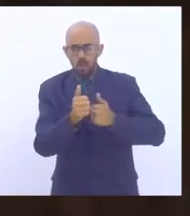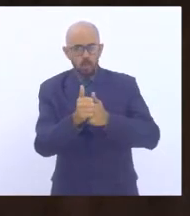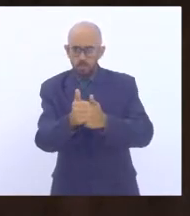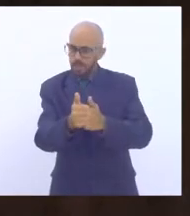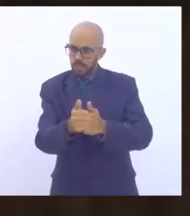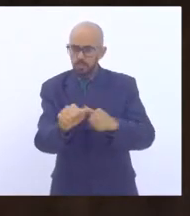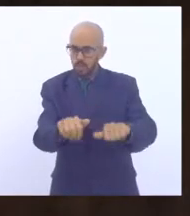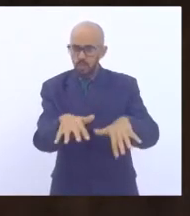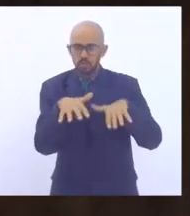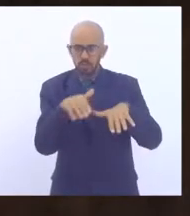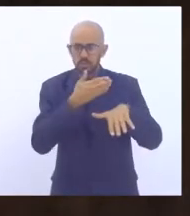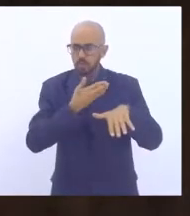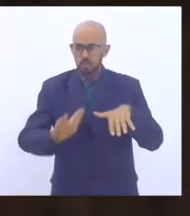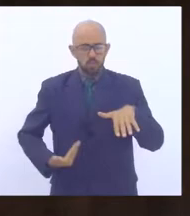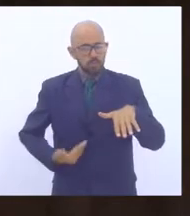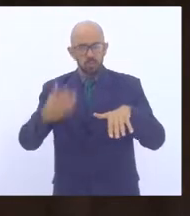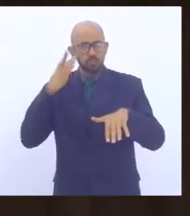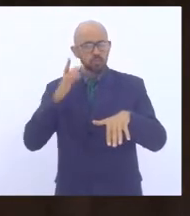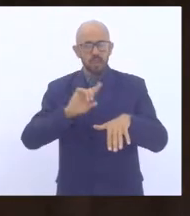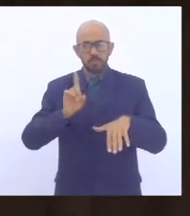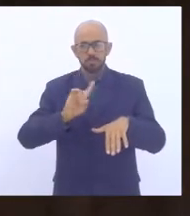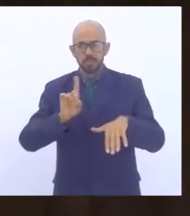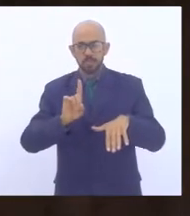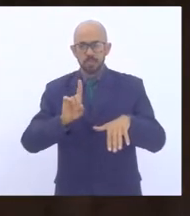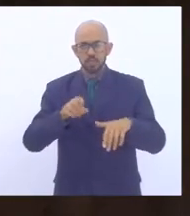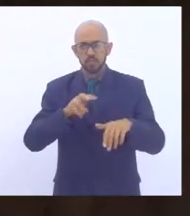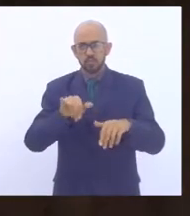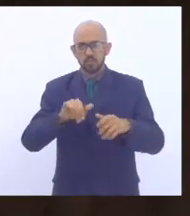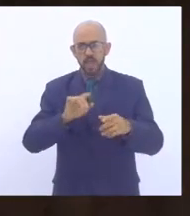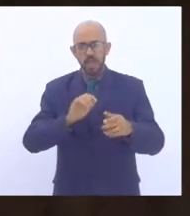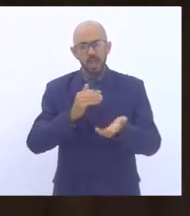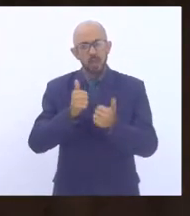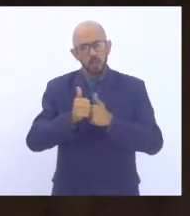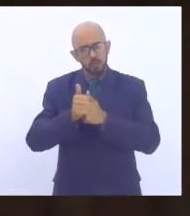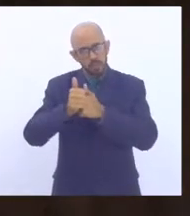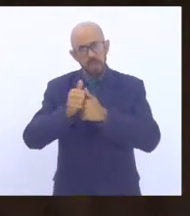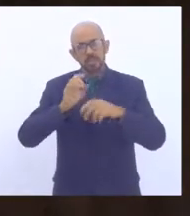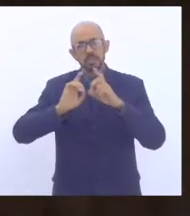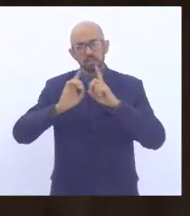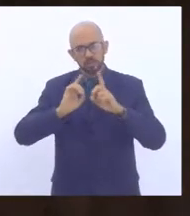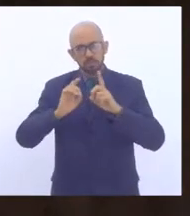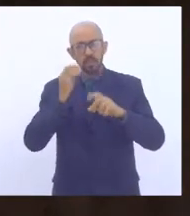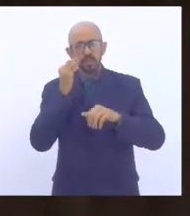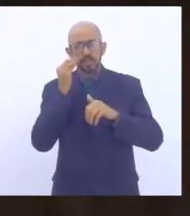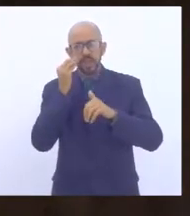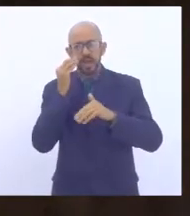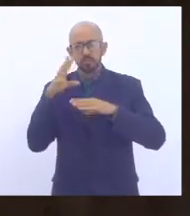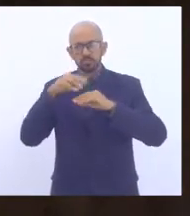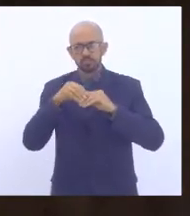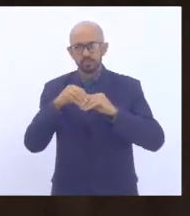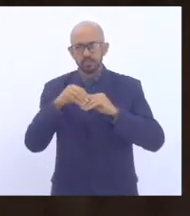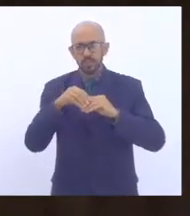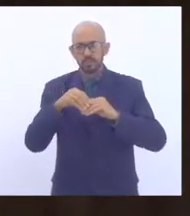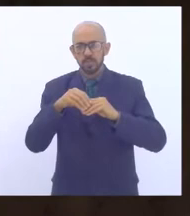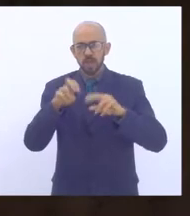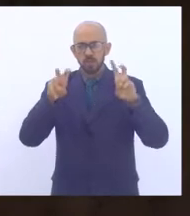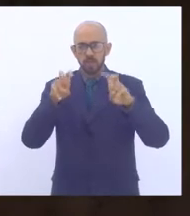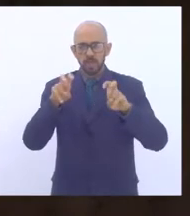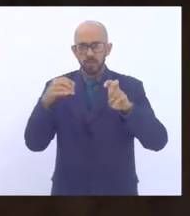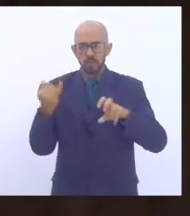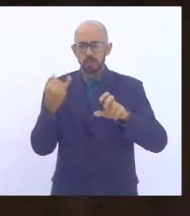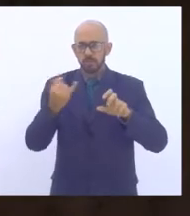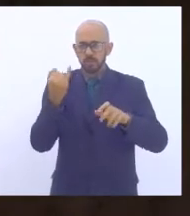soube né quando ela foi realizada então gente vai acompanhar sua inscrição até o final para tentar contribuir que a gente entende que são tema fundamental